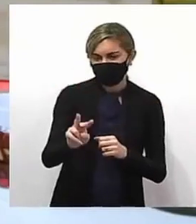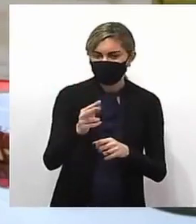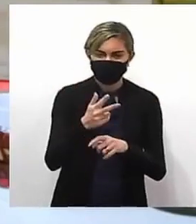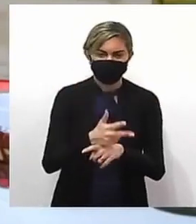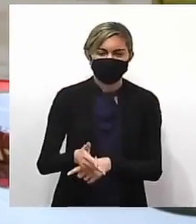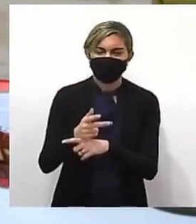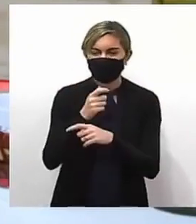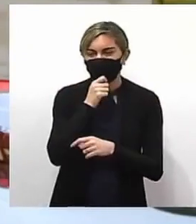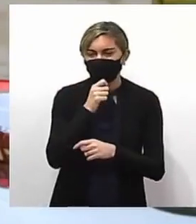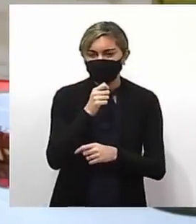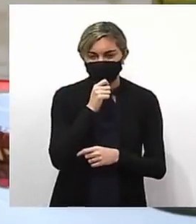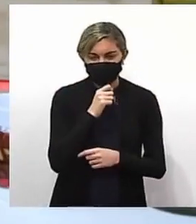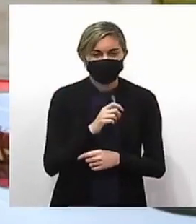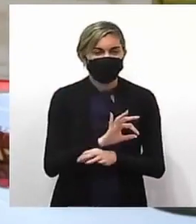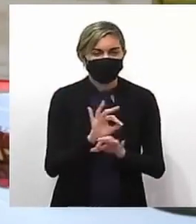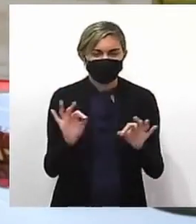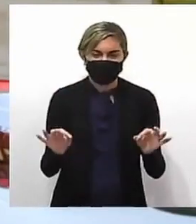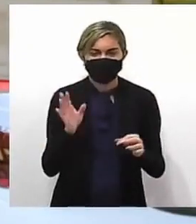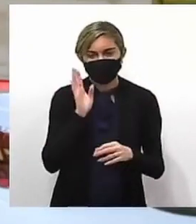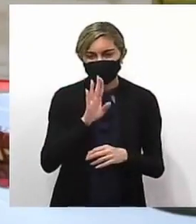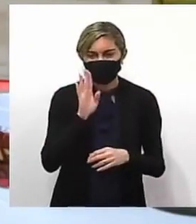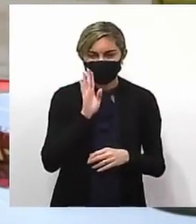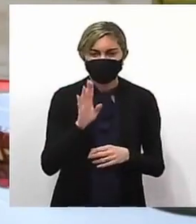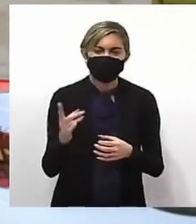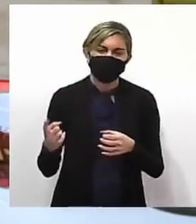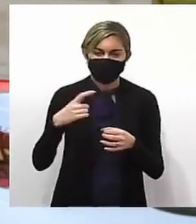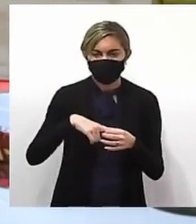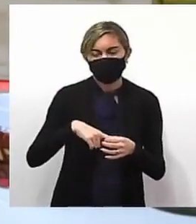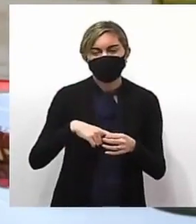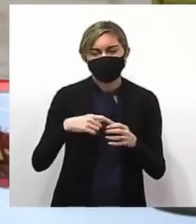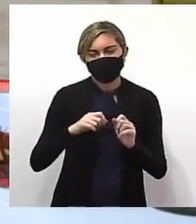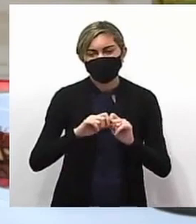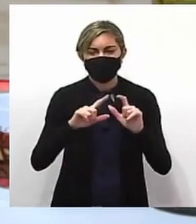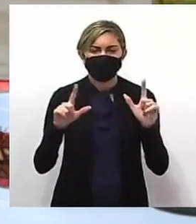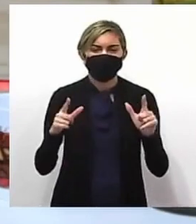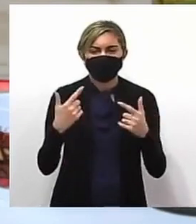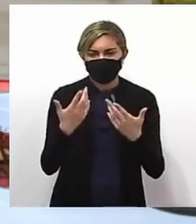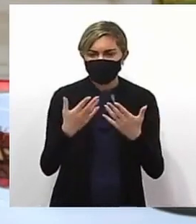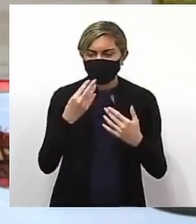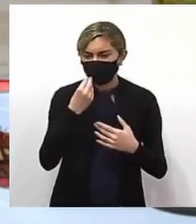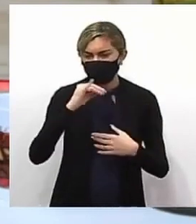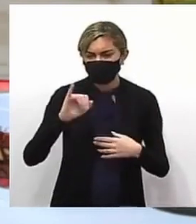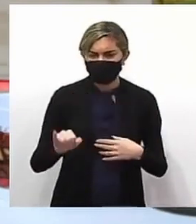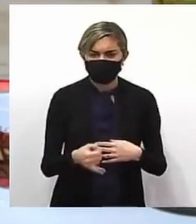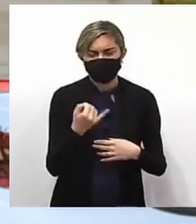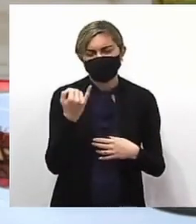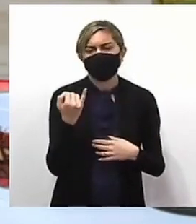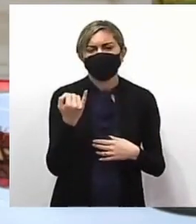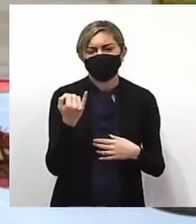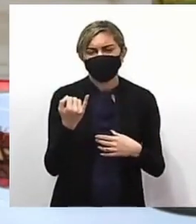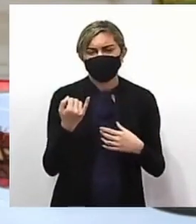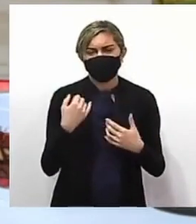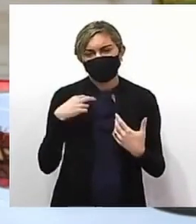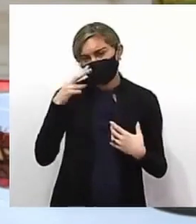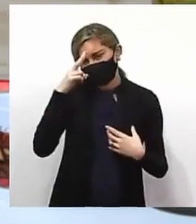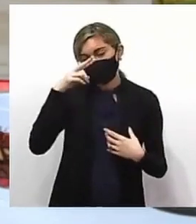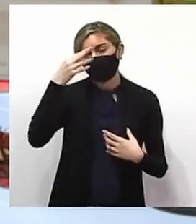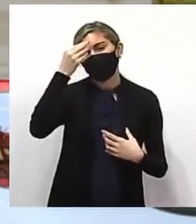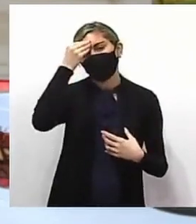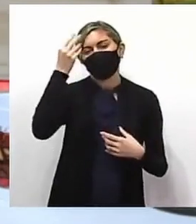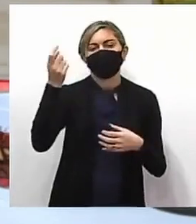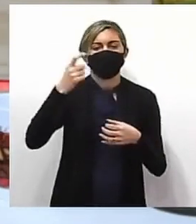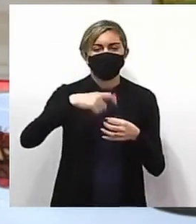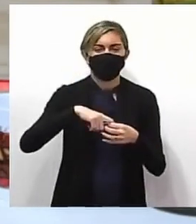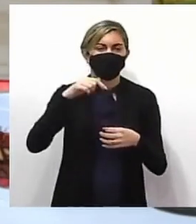ainda. Bacana. Foi bem legal voltar para as imagens. E aí queria aproveitar só para, enfim, a memória voltou